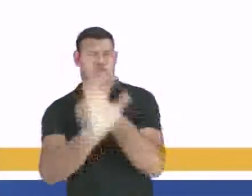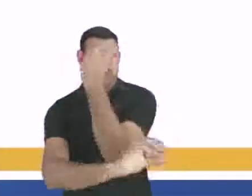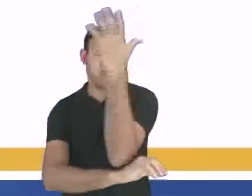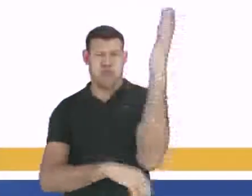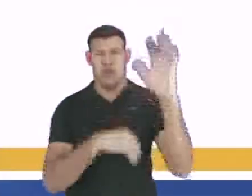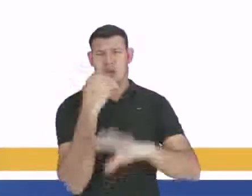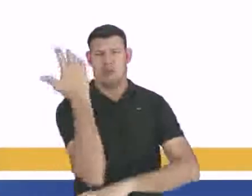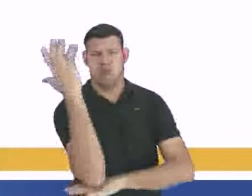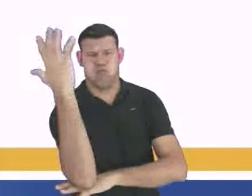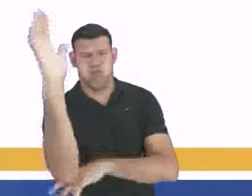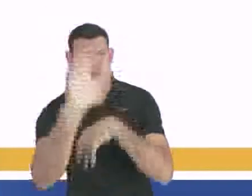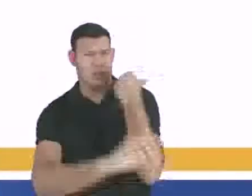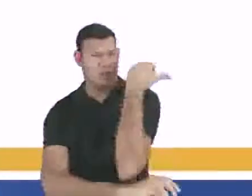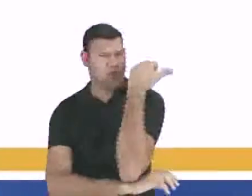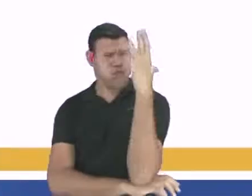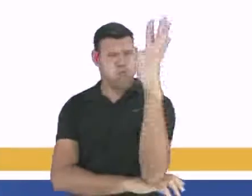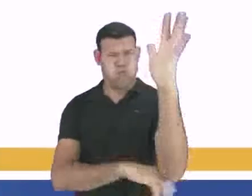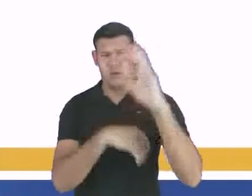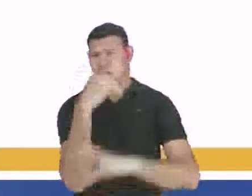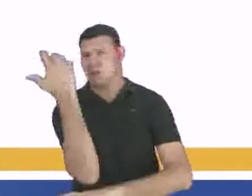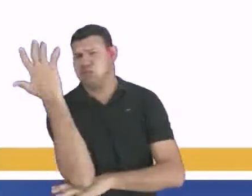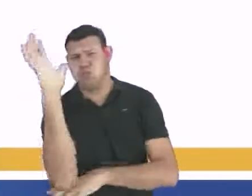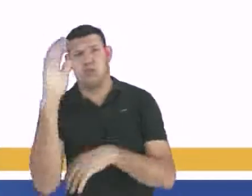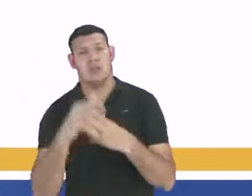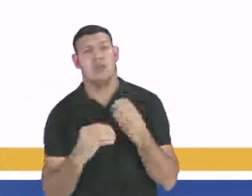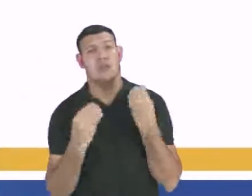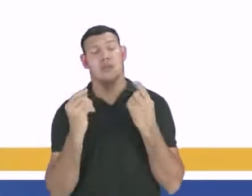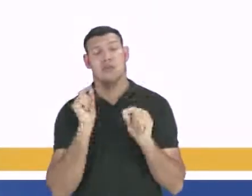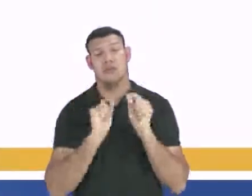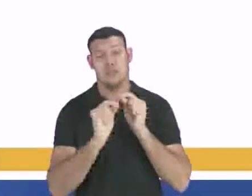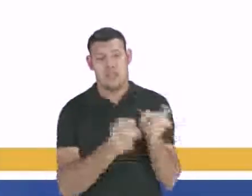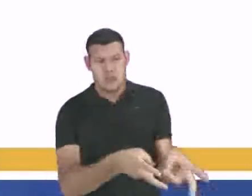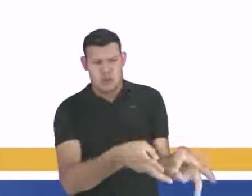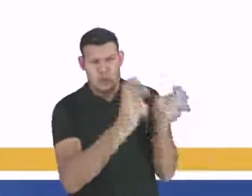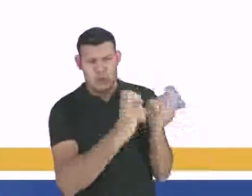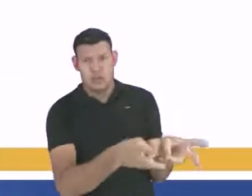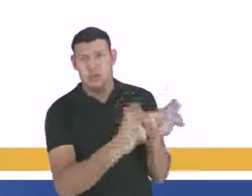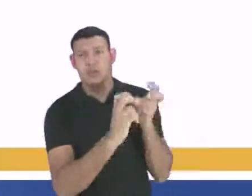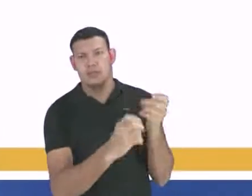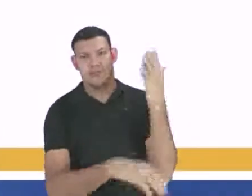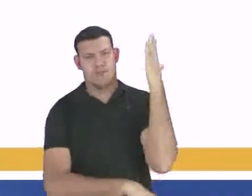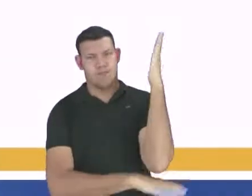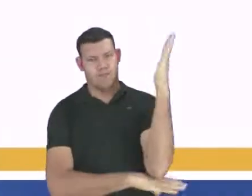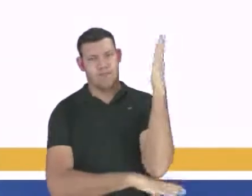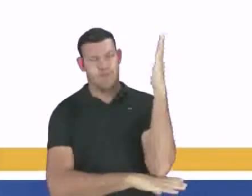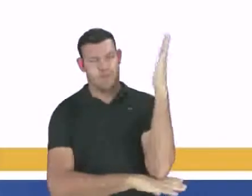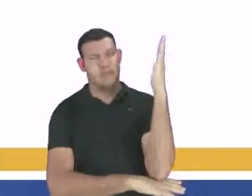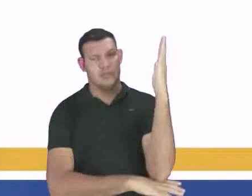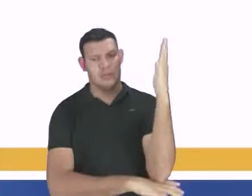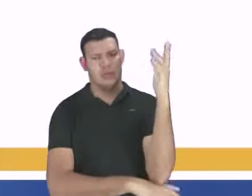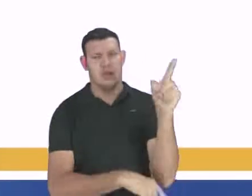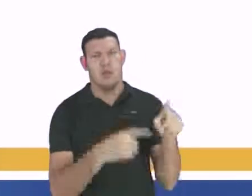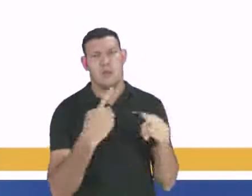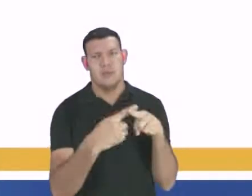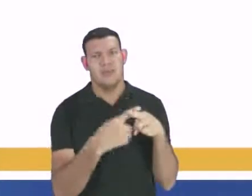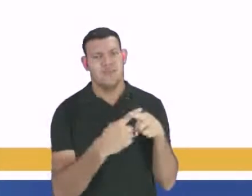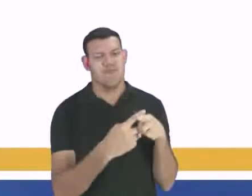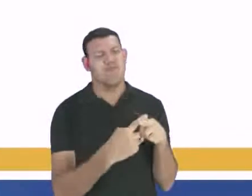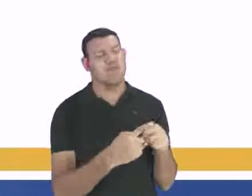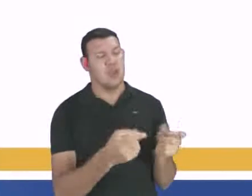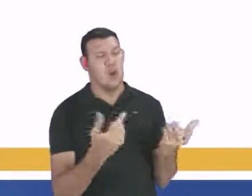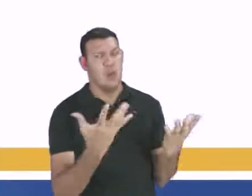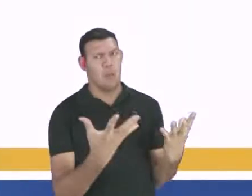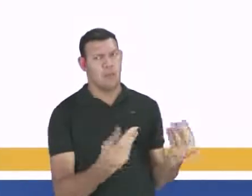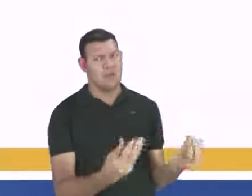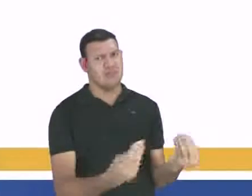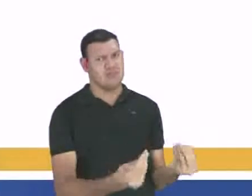da população que, né, que explora, né, essa madeira, essa árvore de forma predatória, fazendo o desmatamento dessas